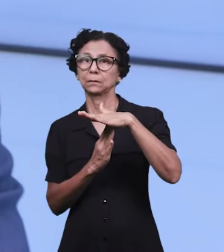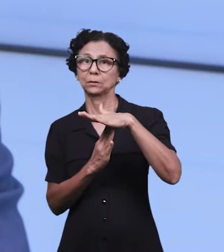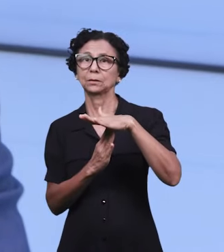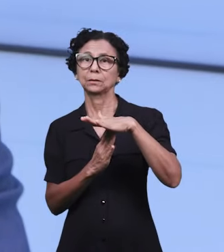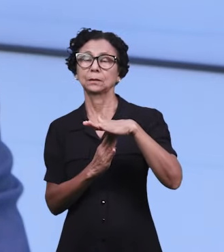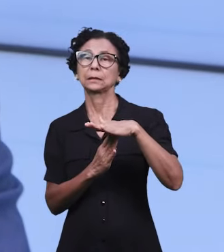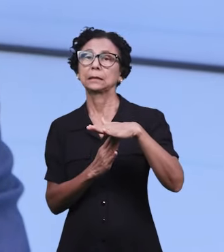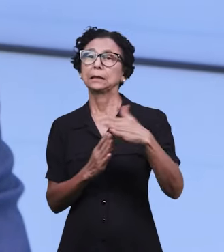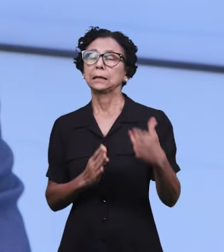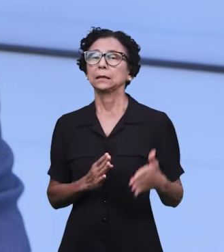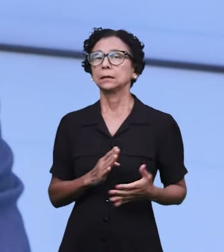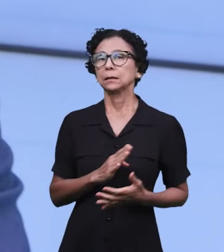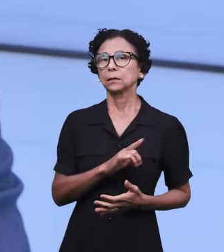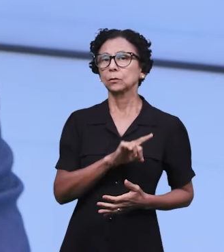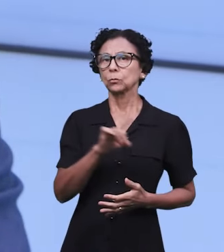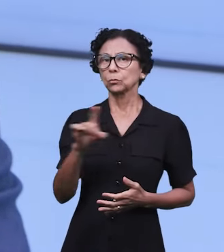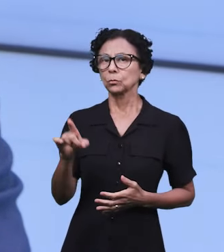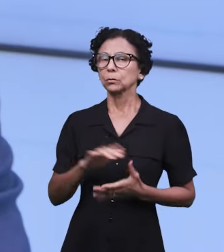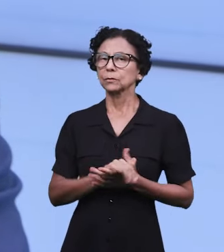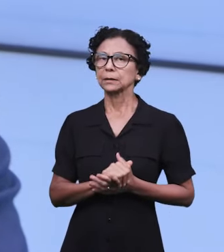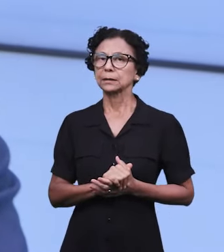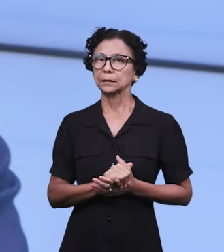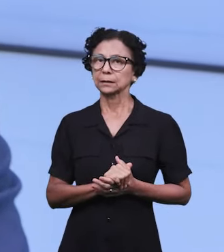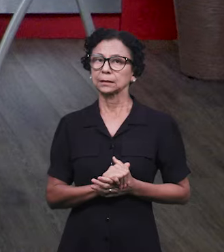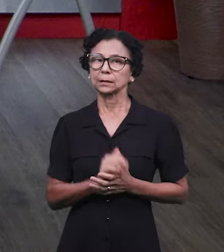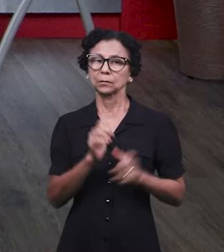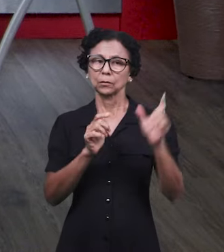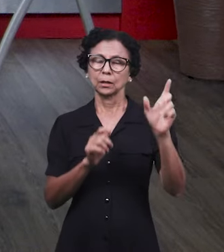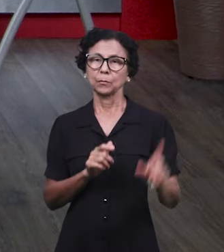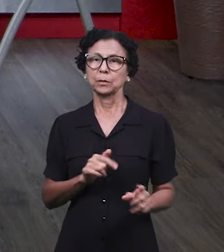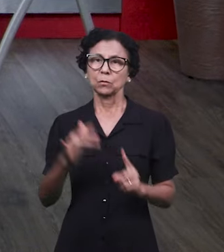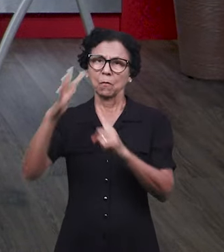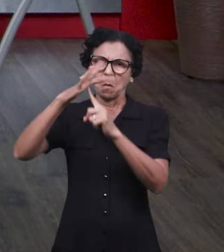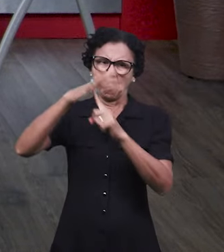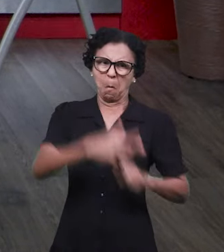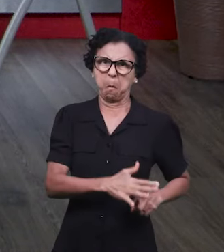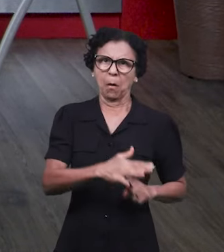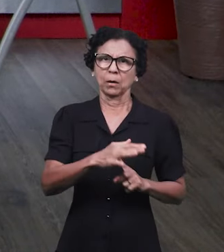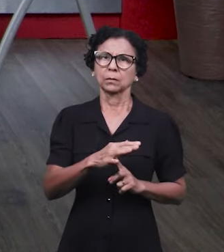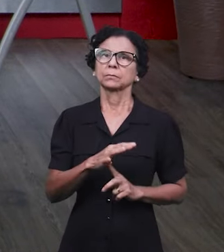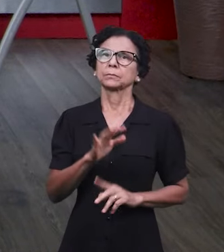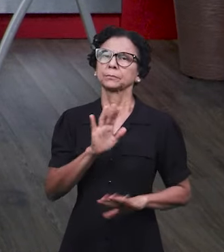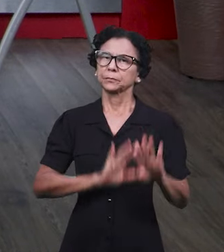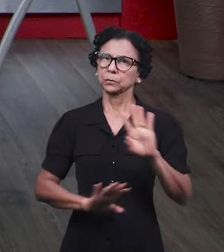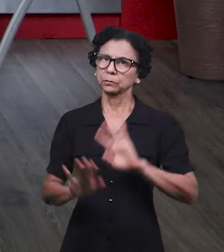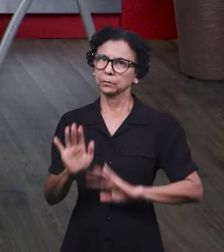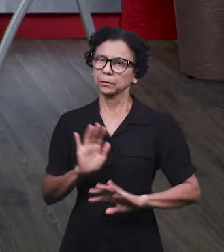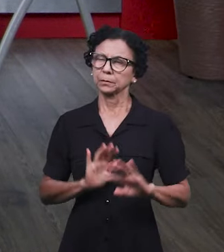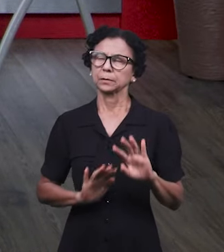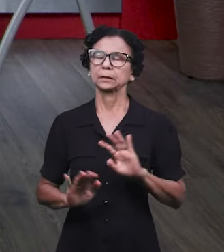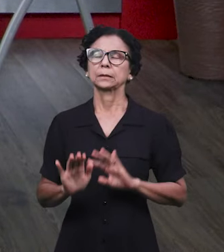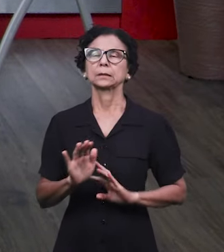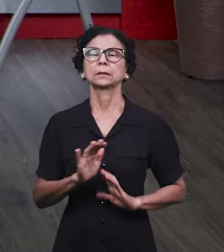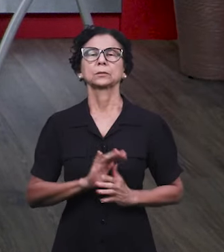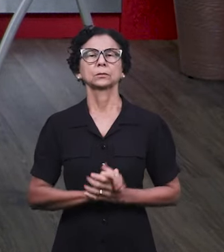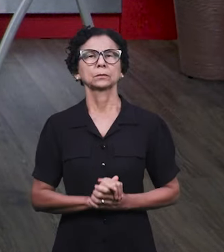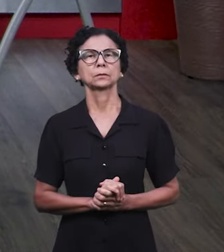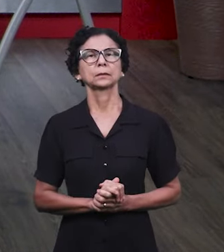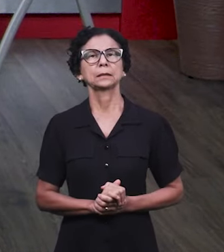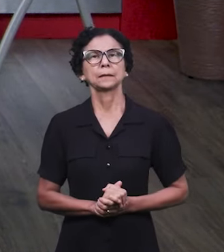quando você está atingindo a honra de outra pessoa então p e temos que ter muito cuidado isso foi muito falado em